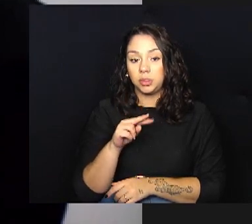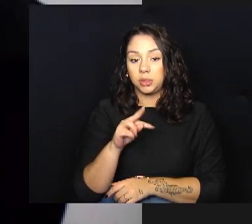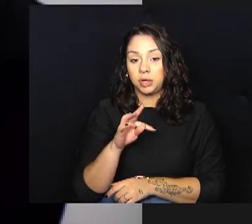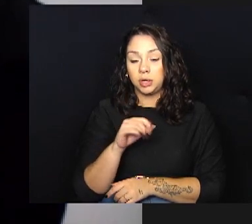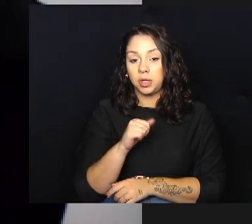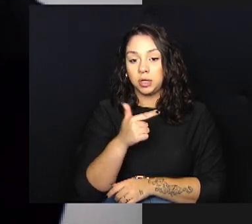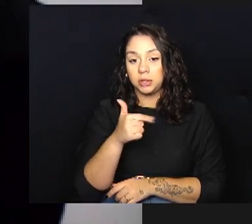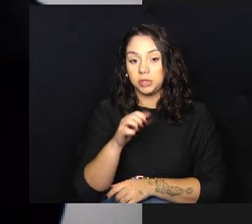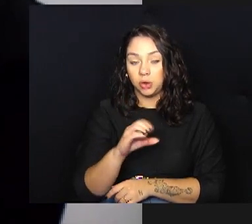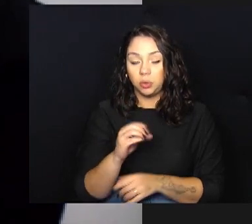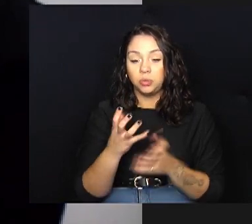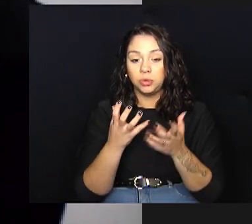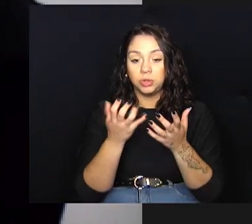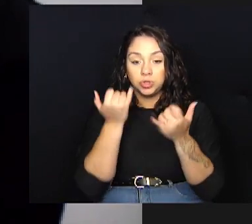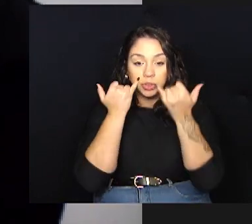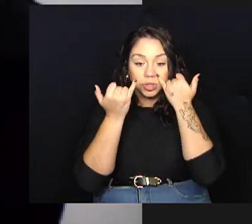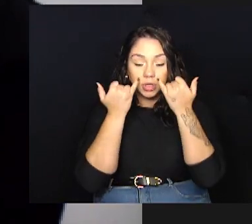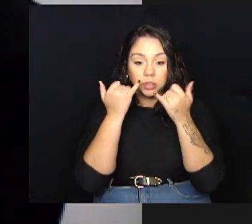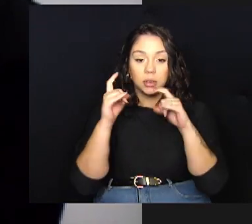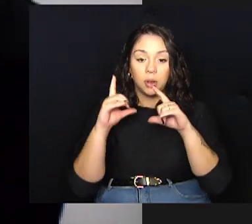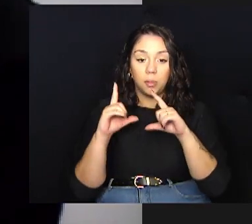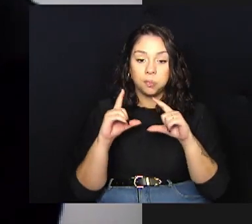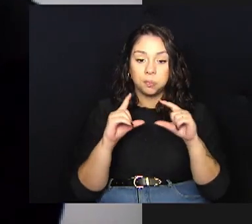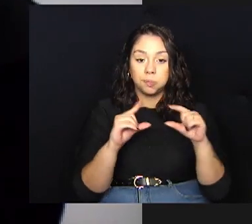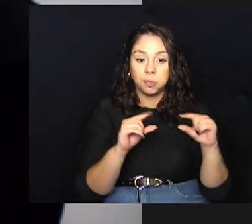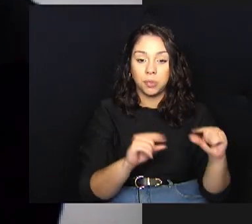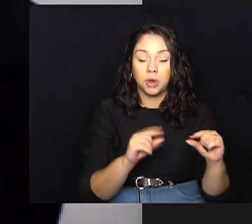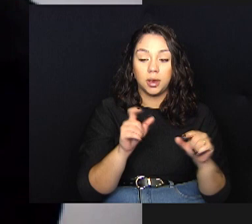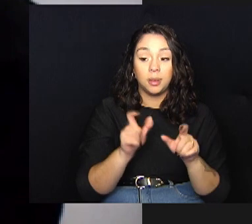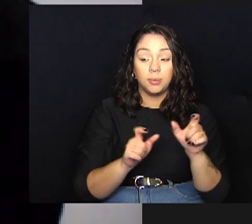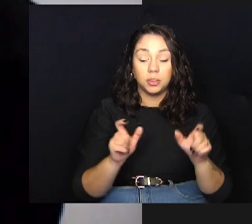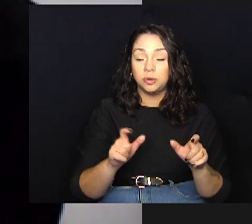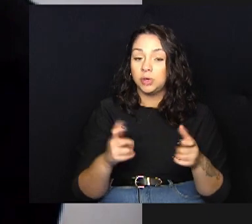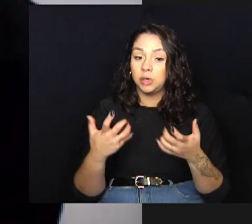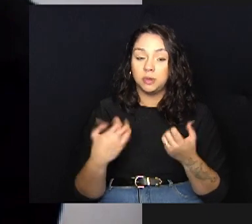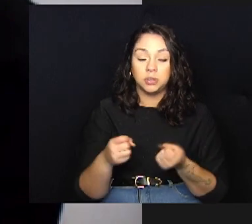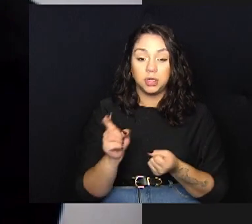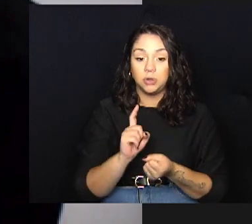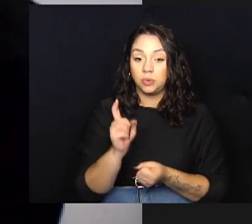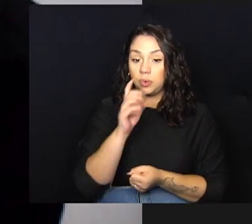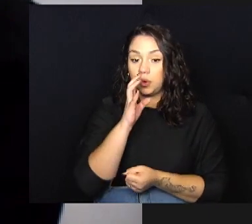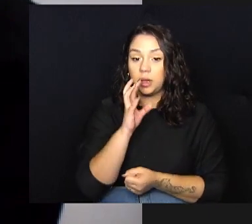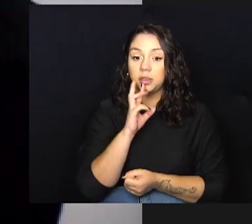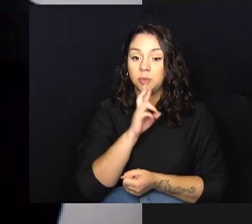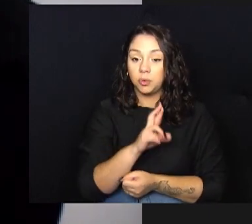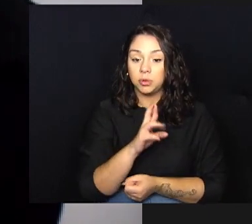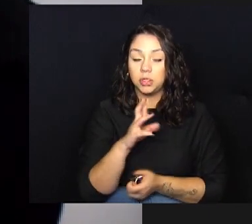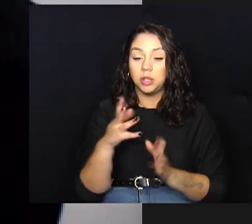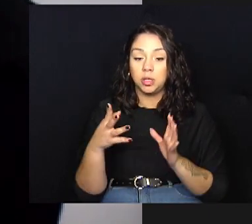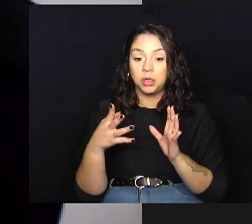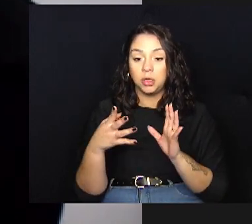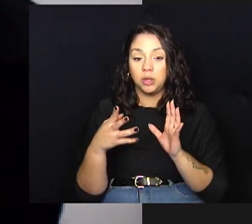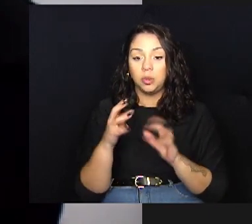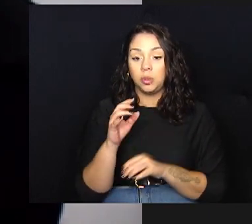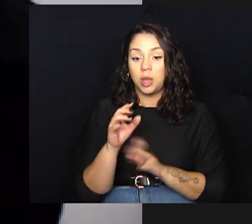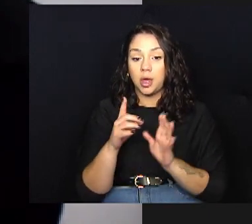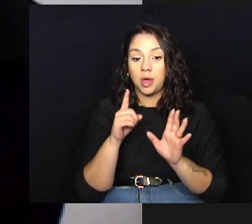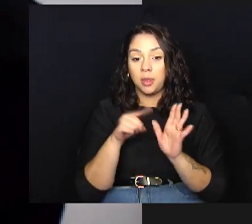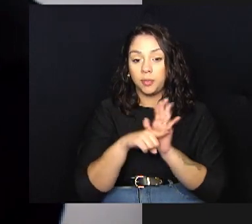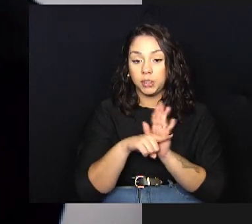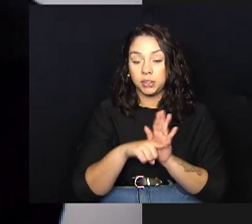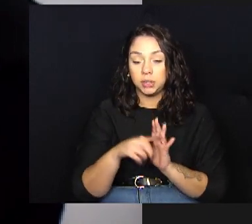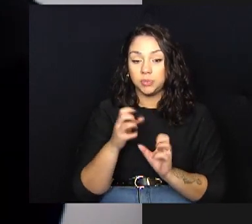essa diferença relativa às pessoas que se recusaram a responder né Então esse é um aspecto importante também